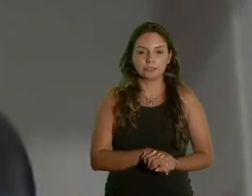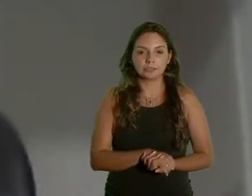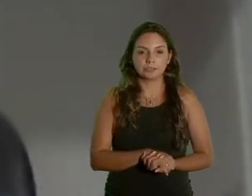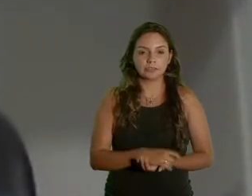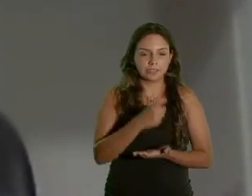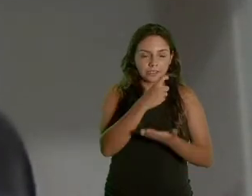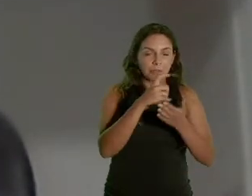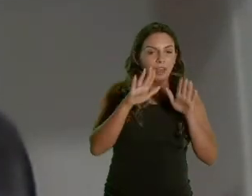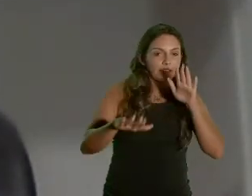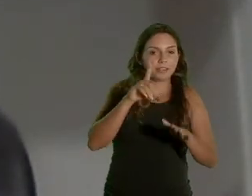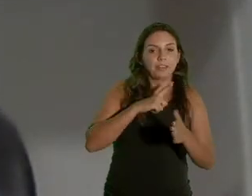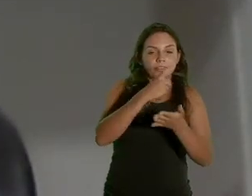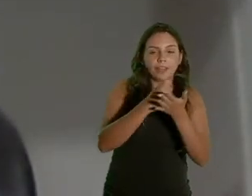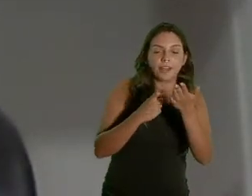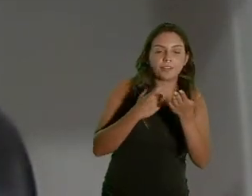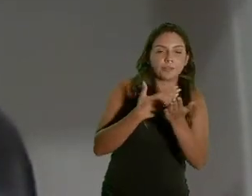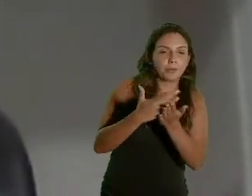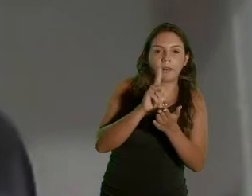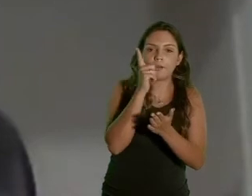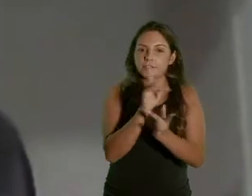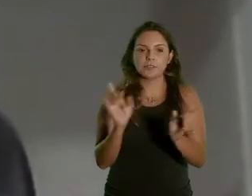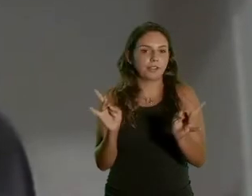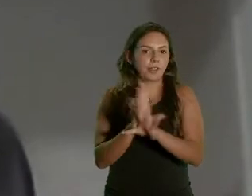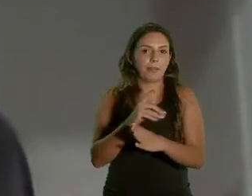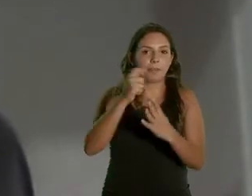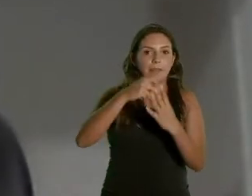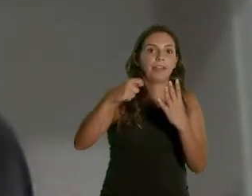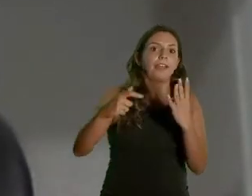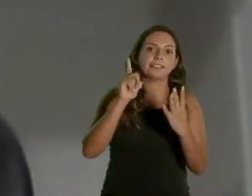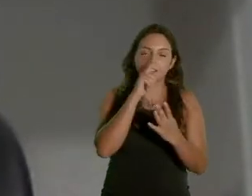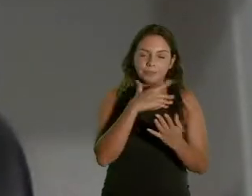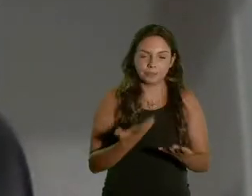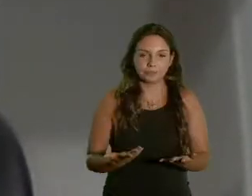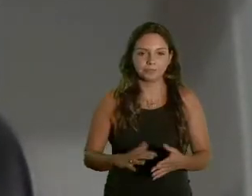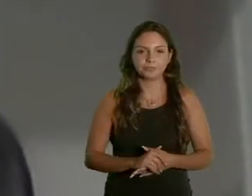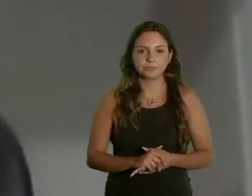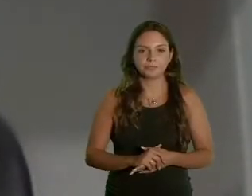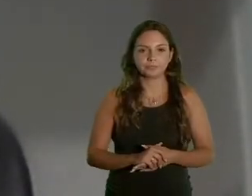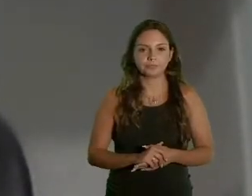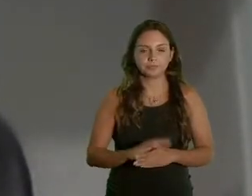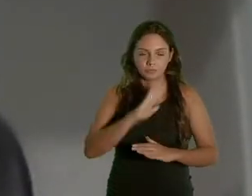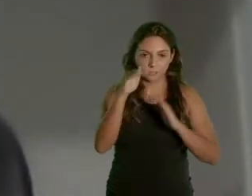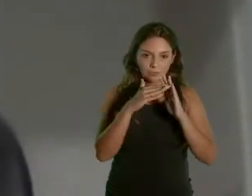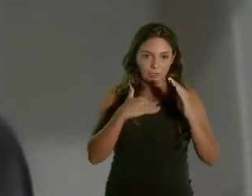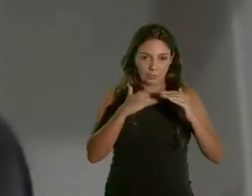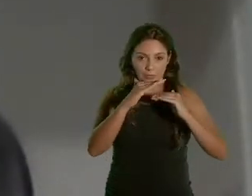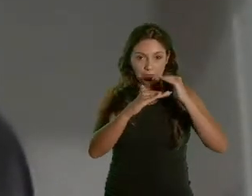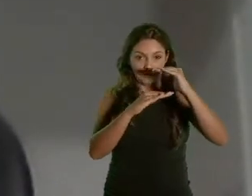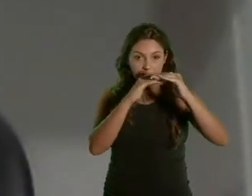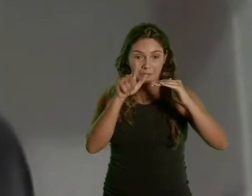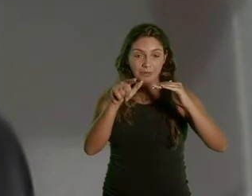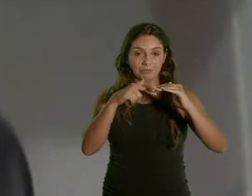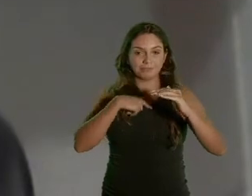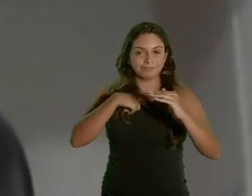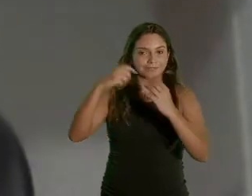textos que eu começo e não consigo acabar em meses. Porque todo o meu processo criativo depende da minha